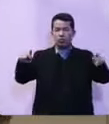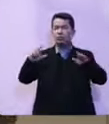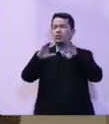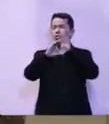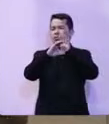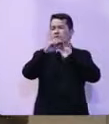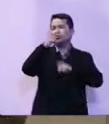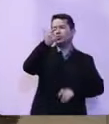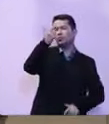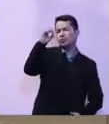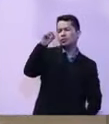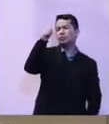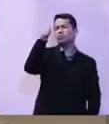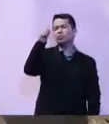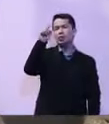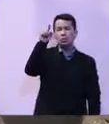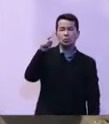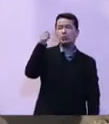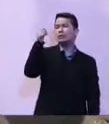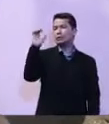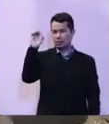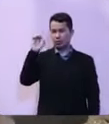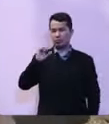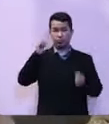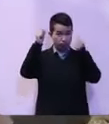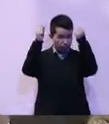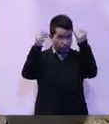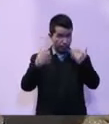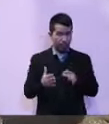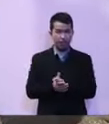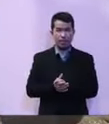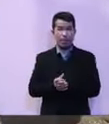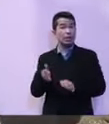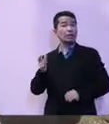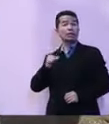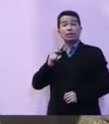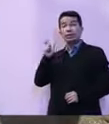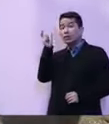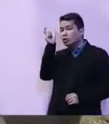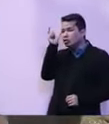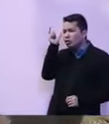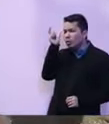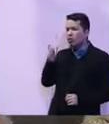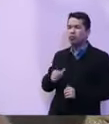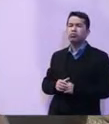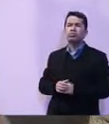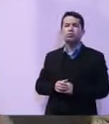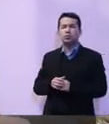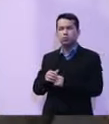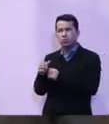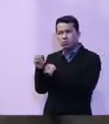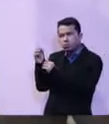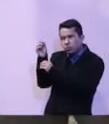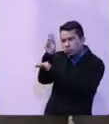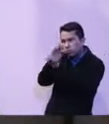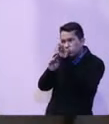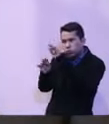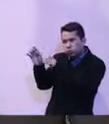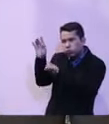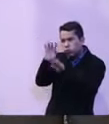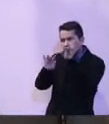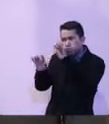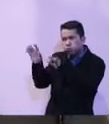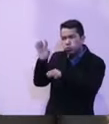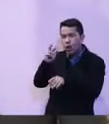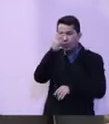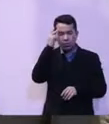capítulo 20, versículo 10, diz assim: e aí o diabo, que os havia enganado, foi jogado no